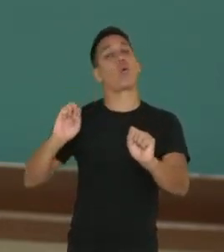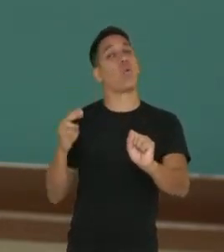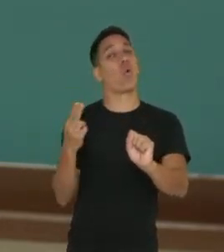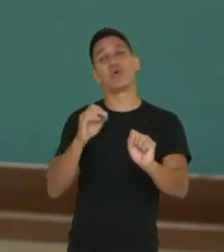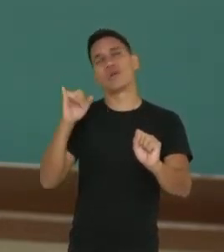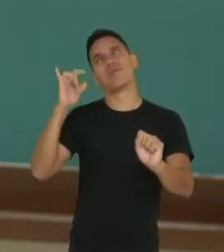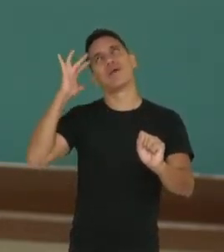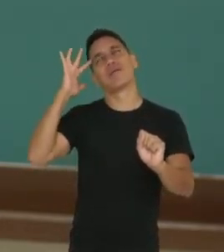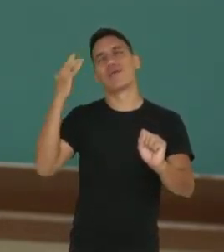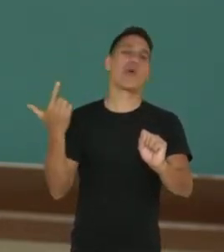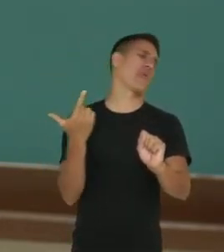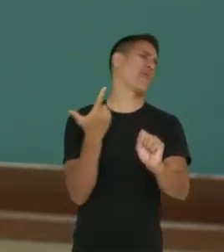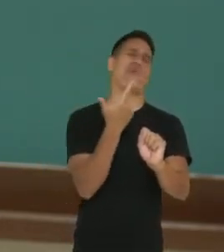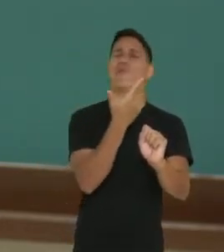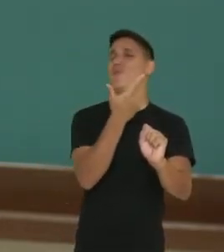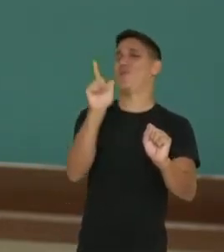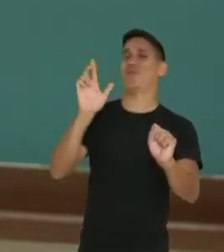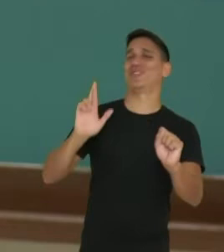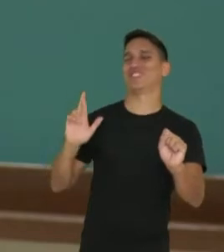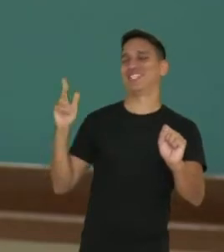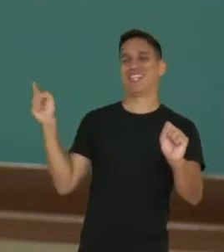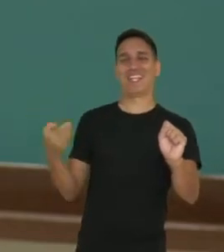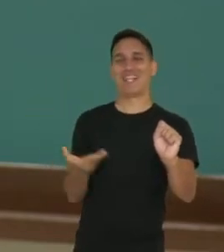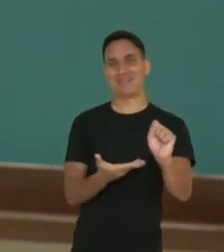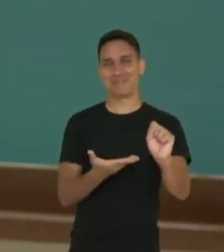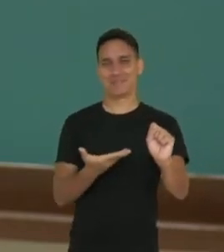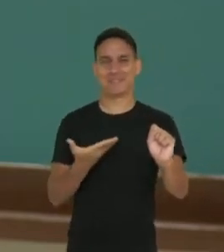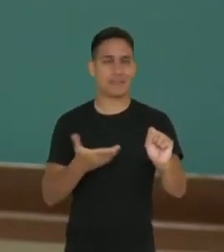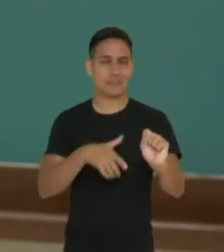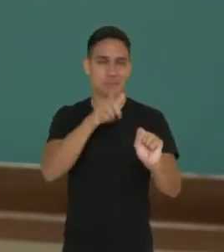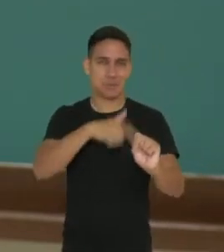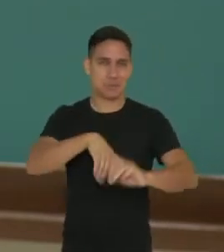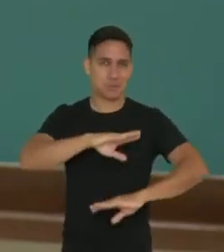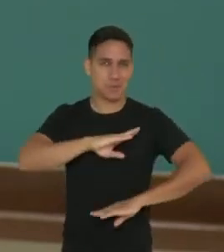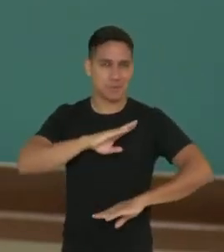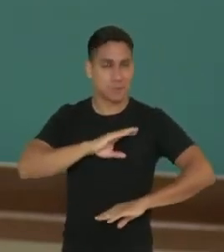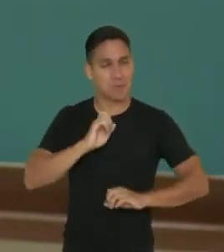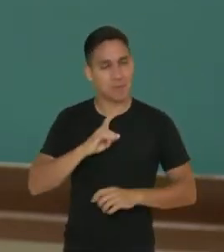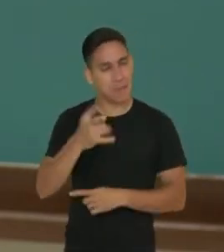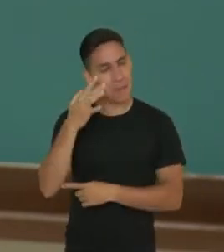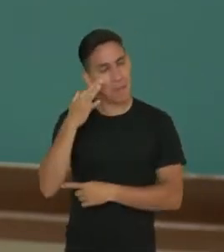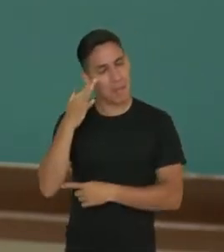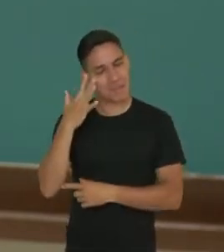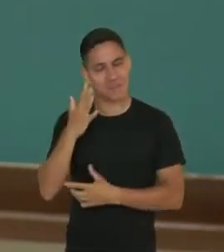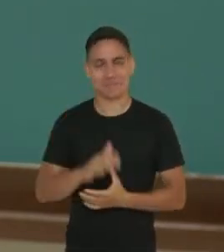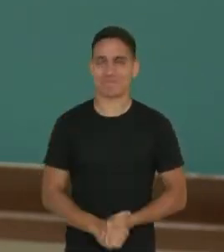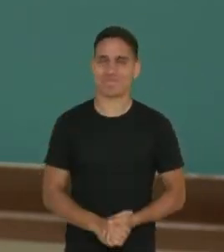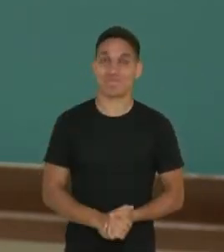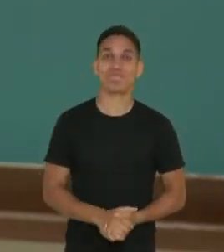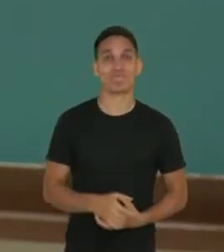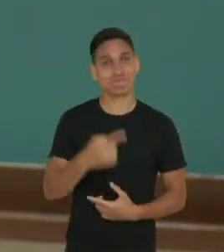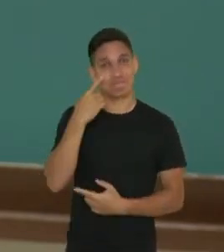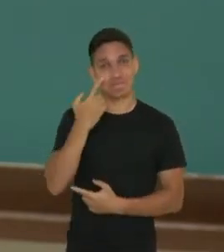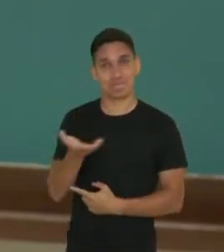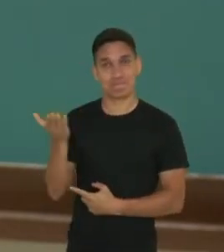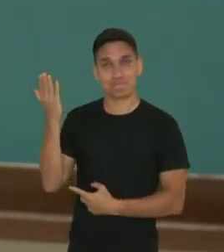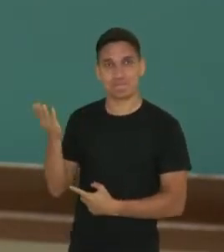você imaginou algo totalmente diferente do que foi o nosso caso. Vamos ver então, tá bom? Vamos ver?